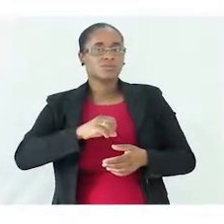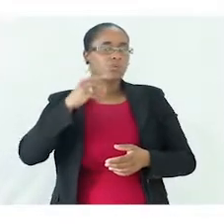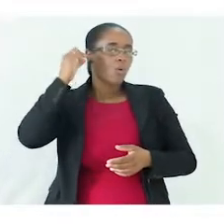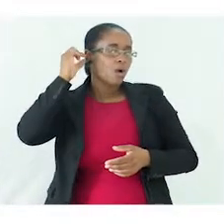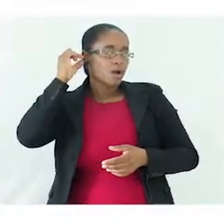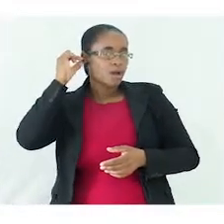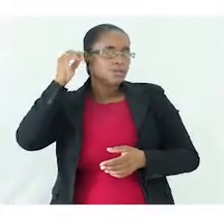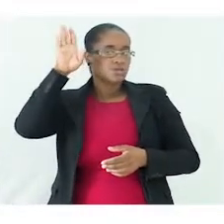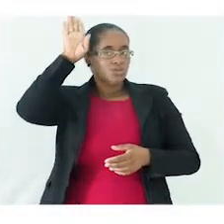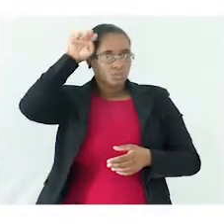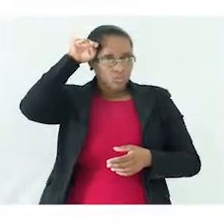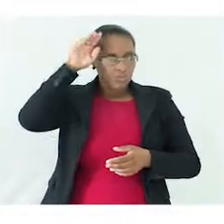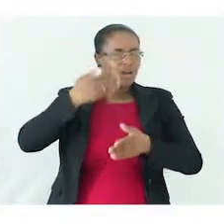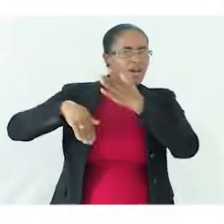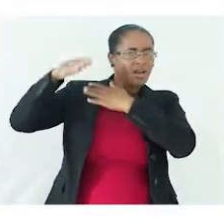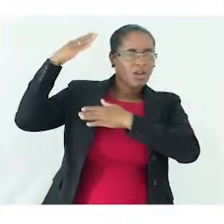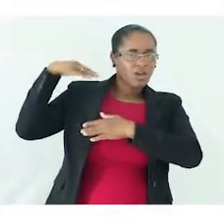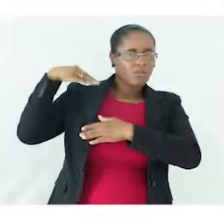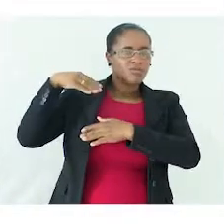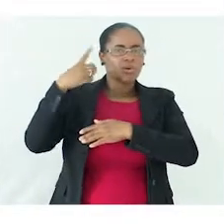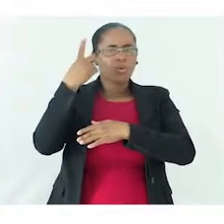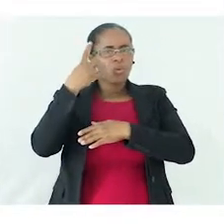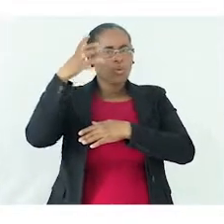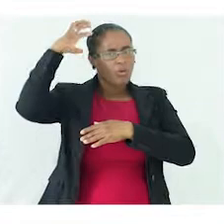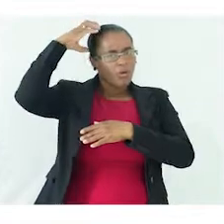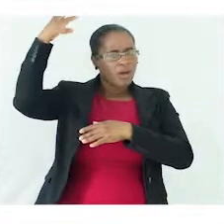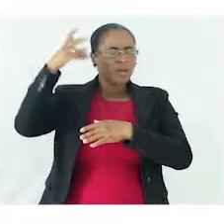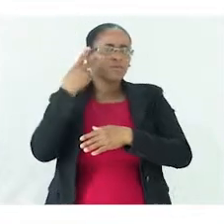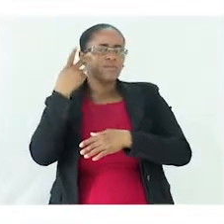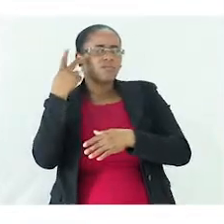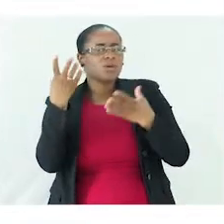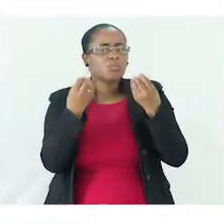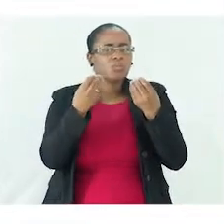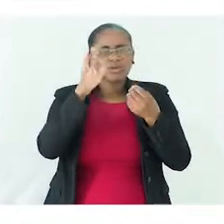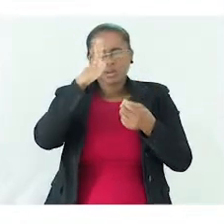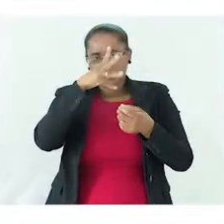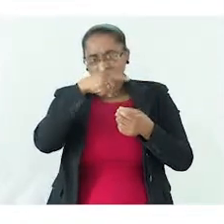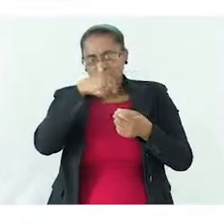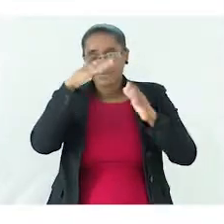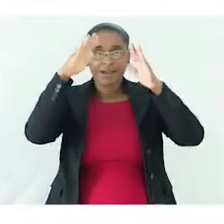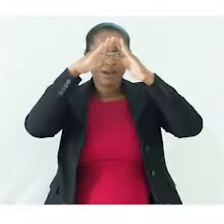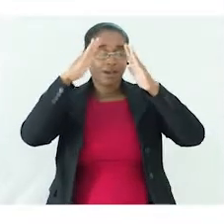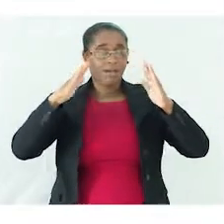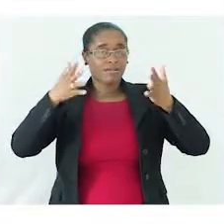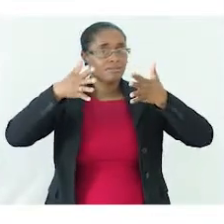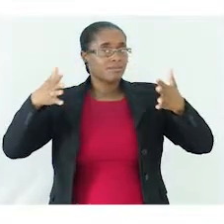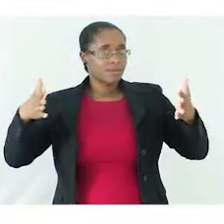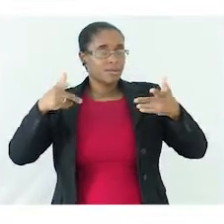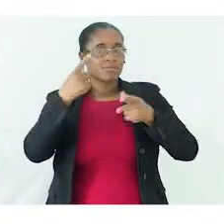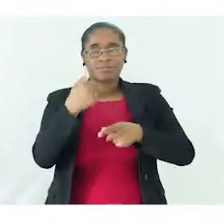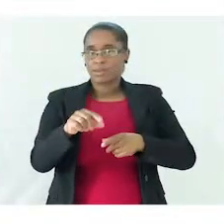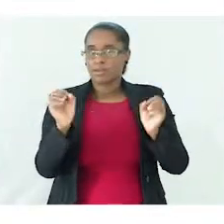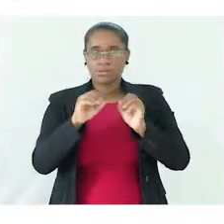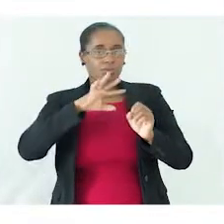Era uma vez um rei que vivia muito triste no seu palácio por não